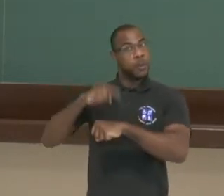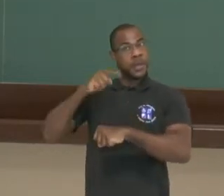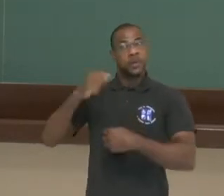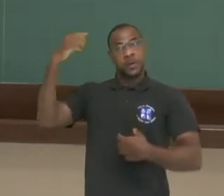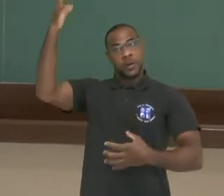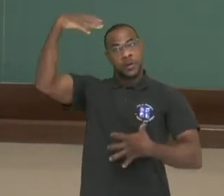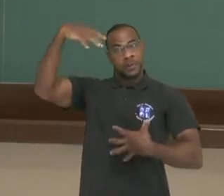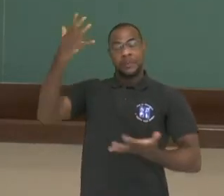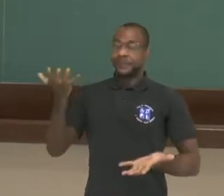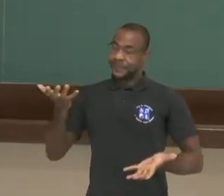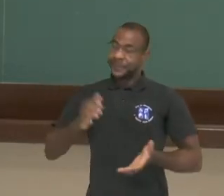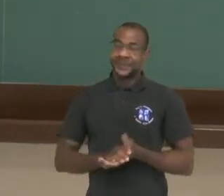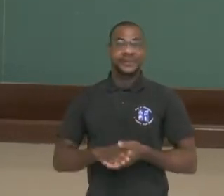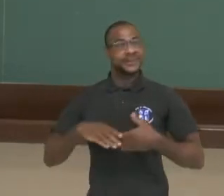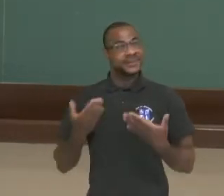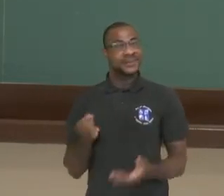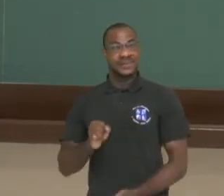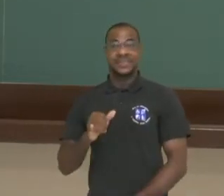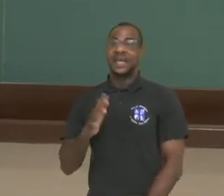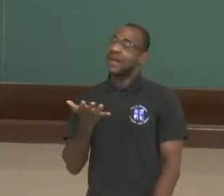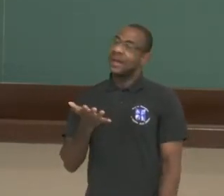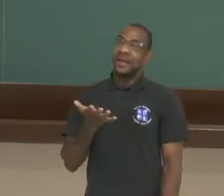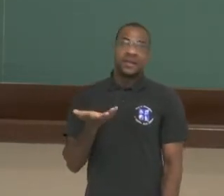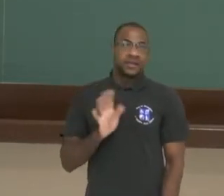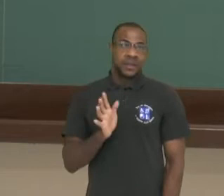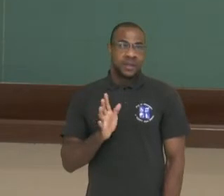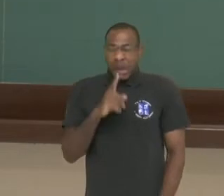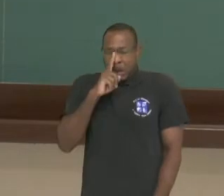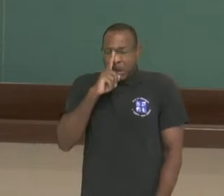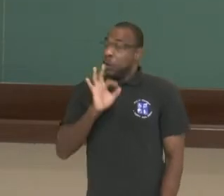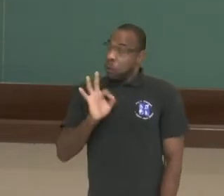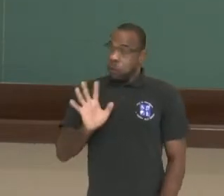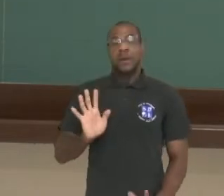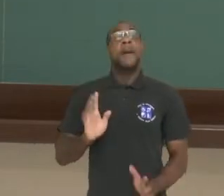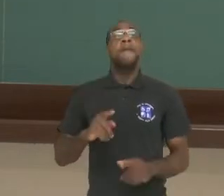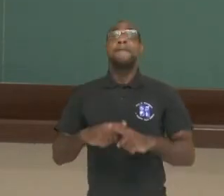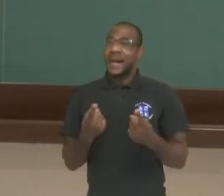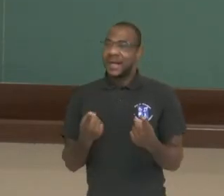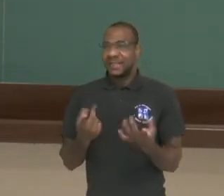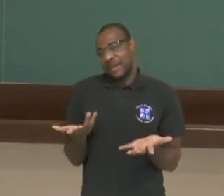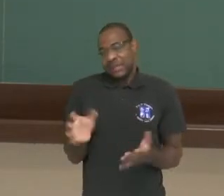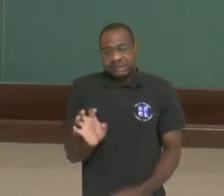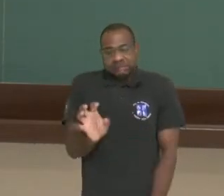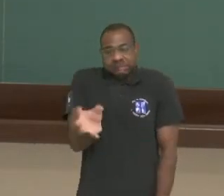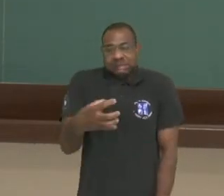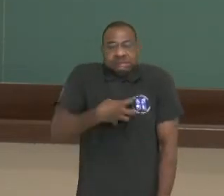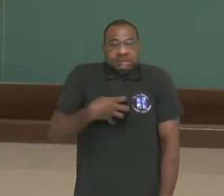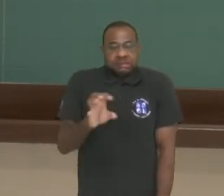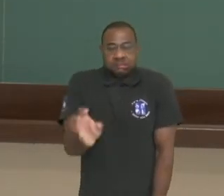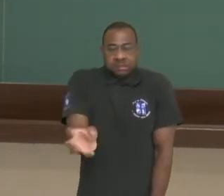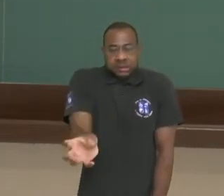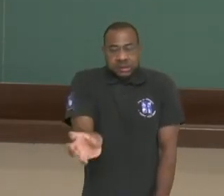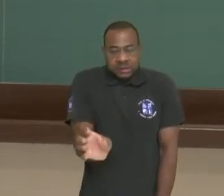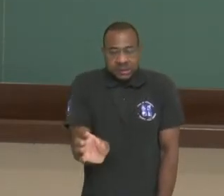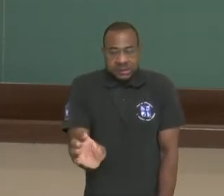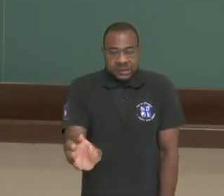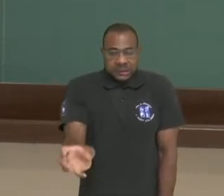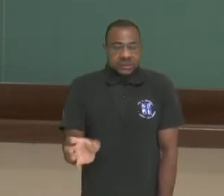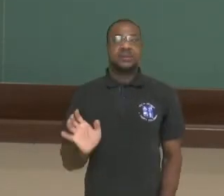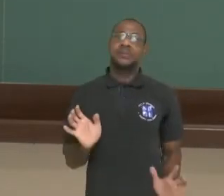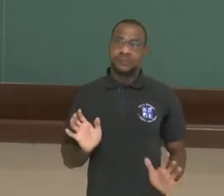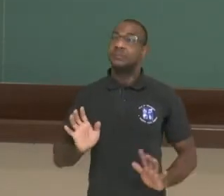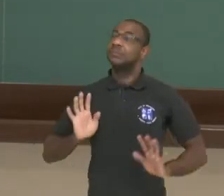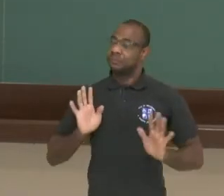Porque, claro, geralmente não é nada grave, mas é muito indesejável, né? Aquela sensação, aqueles choquinhos são